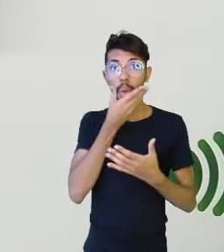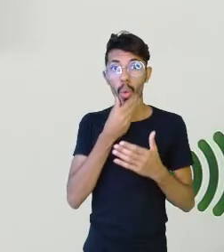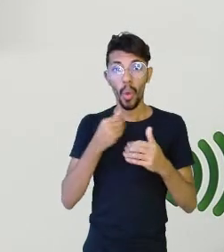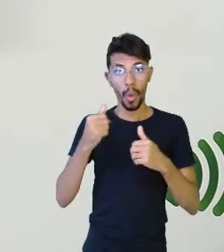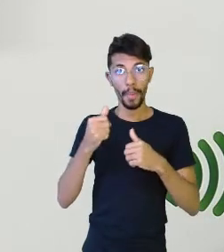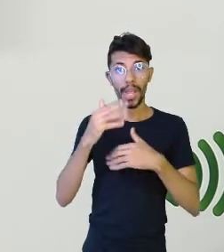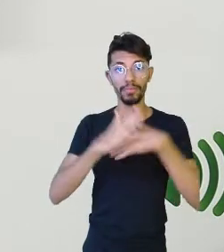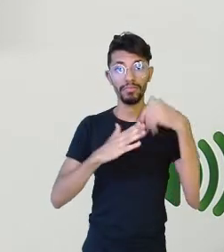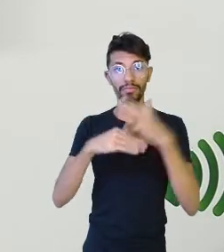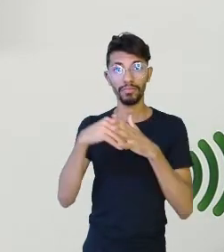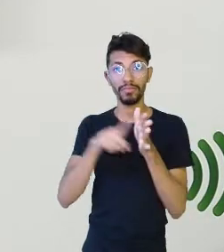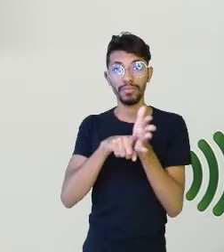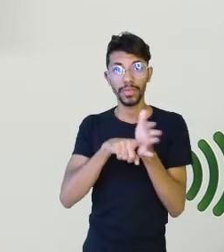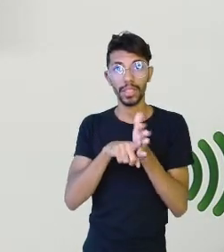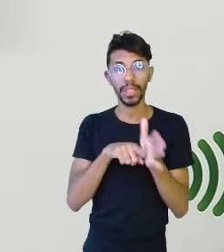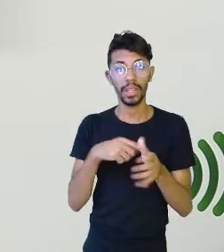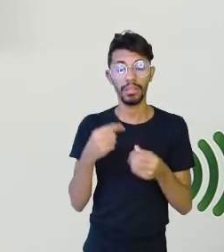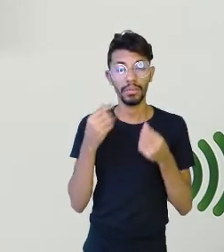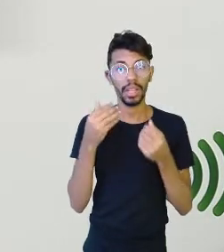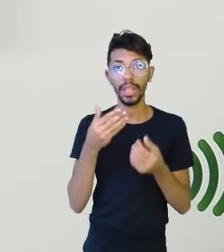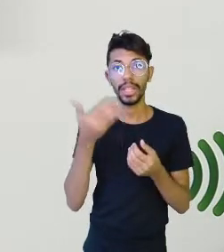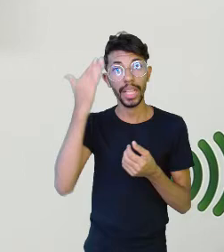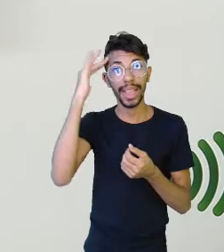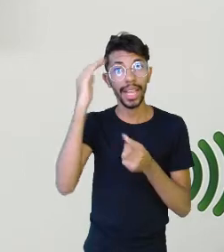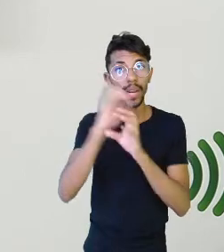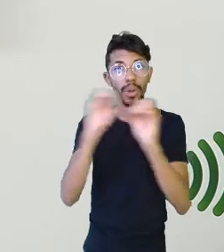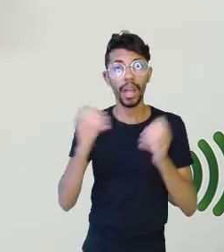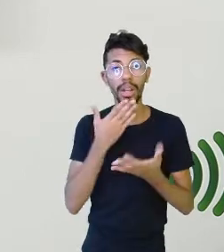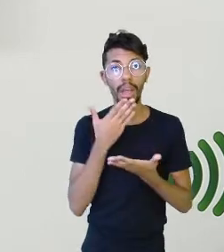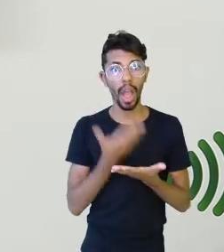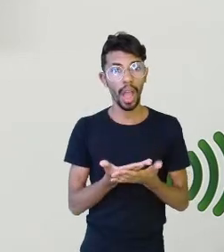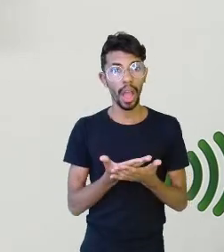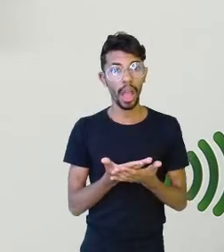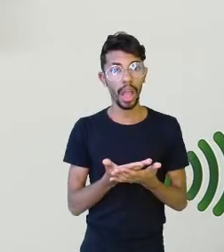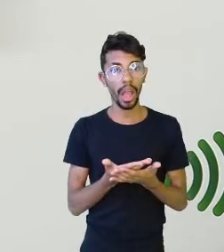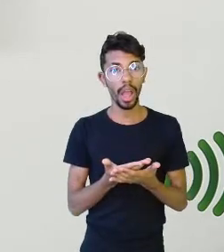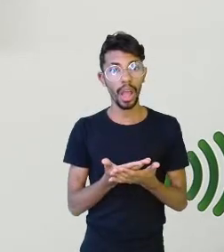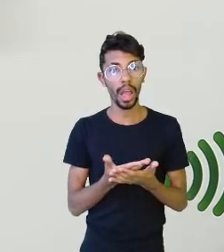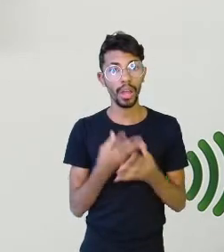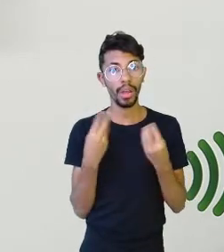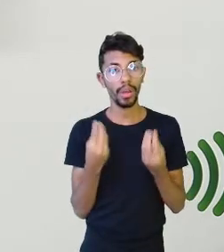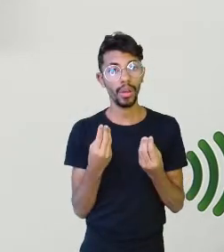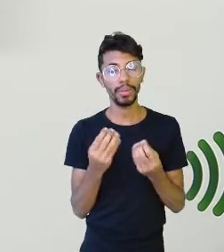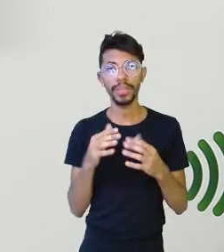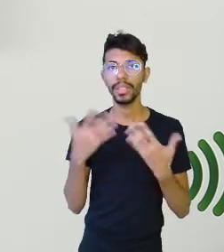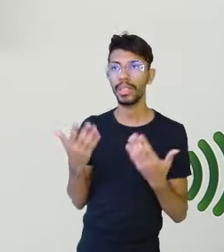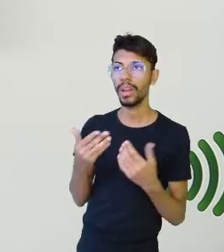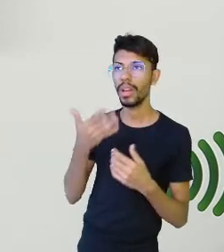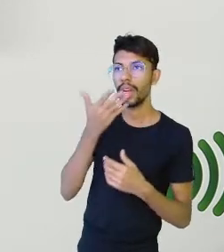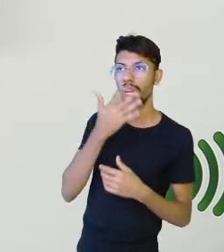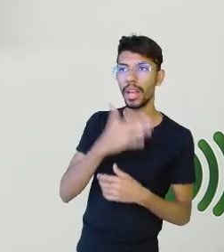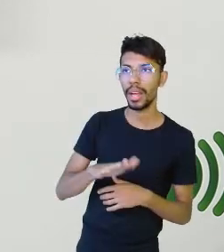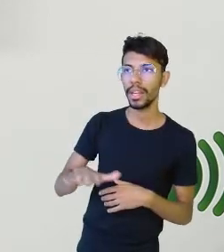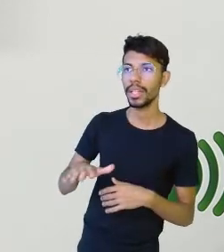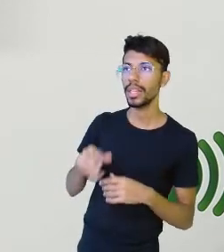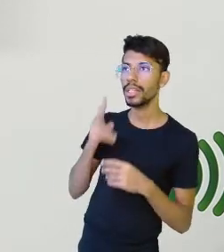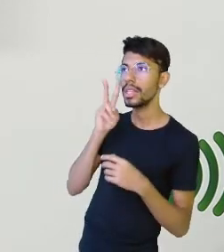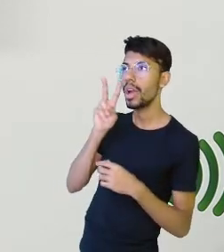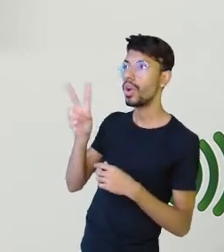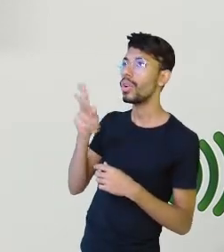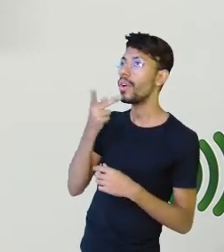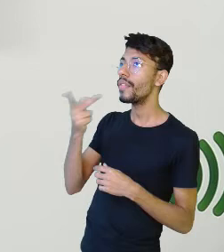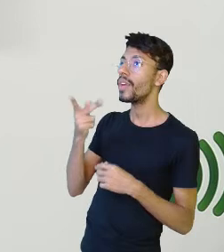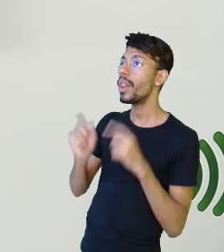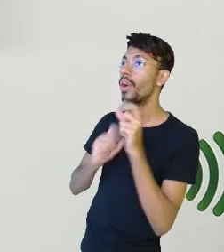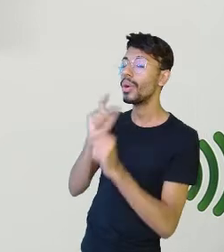E ele olhou para a criança com aquele olhar assim questionando. E a criança olhou para ele e disse, Ubuntu. E ele